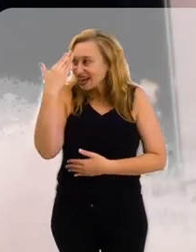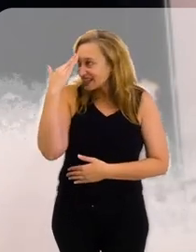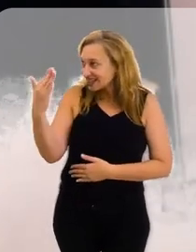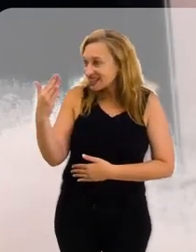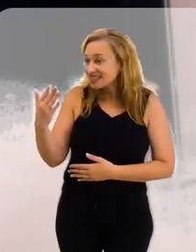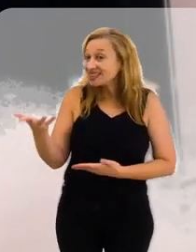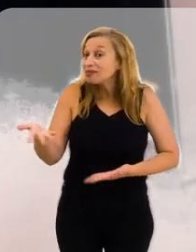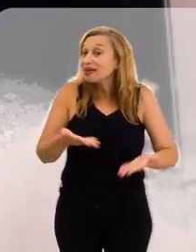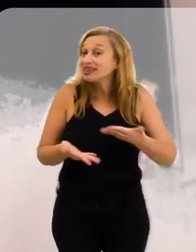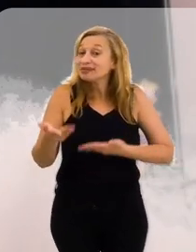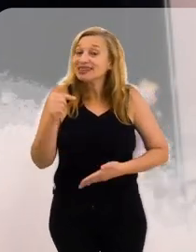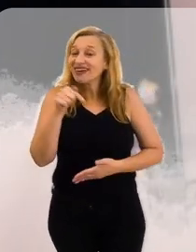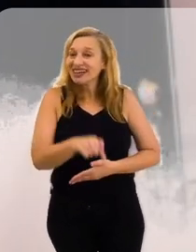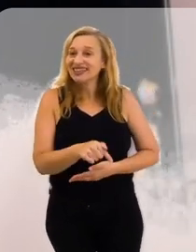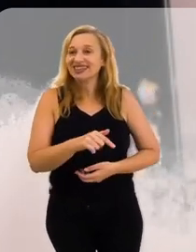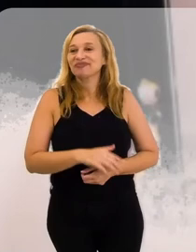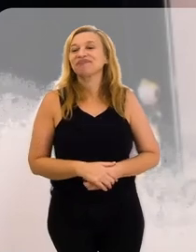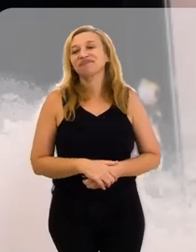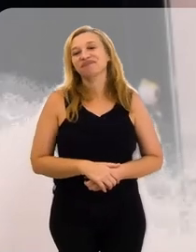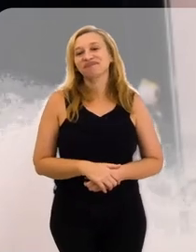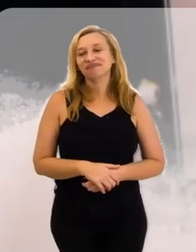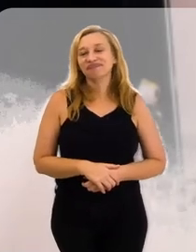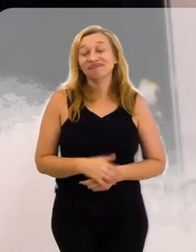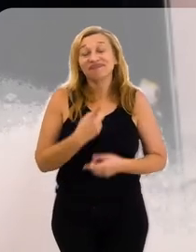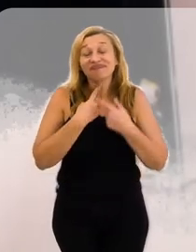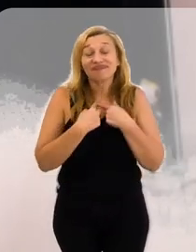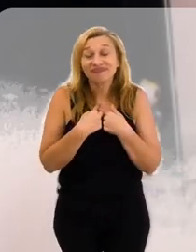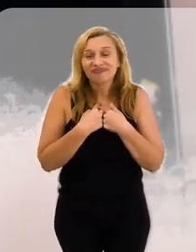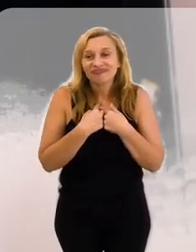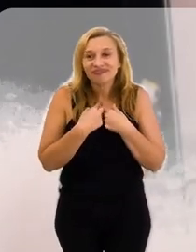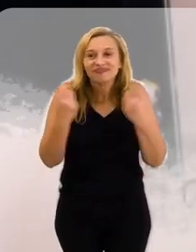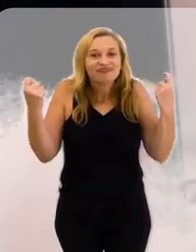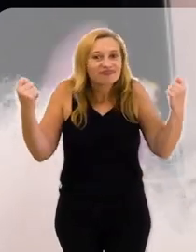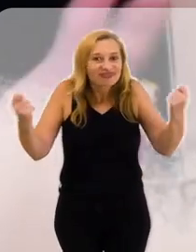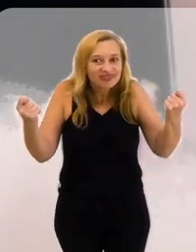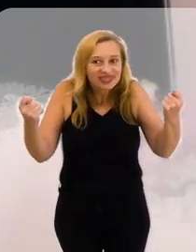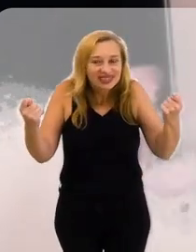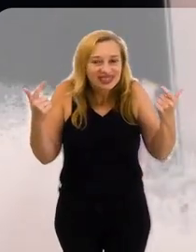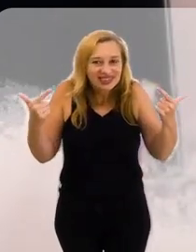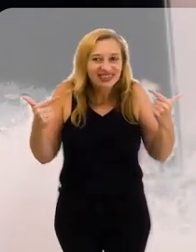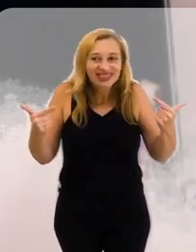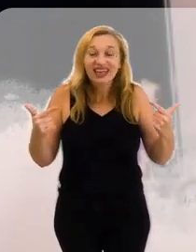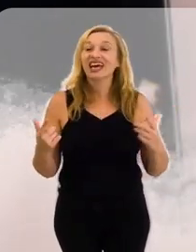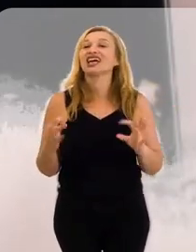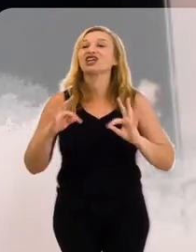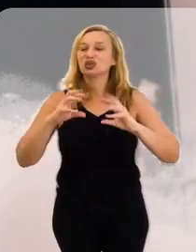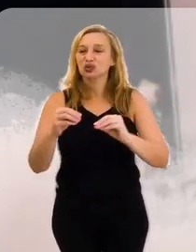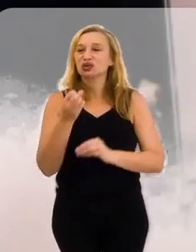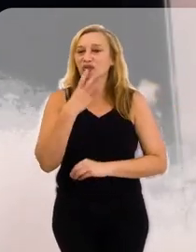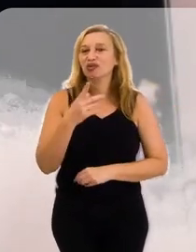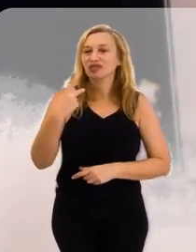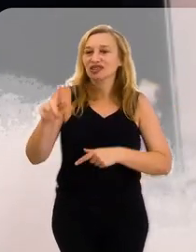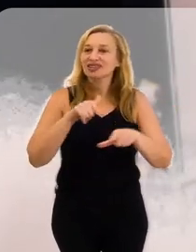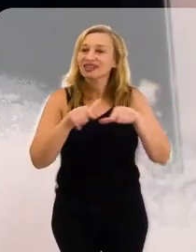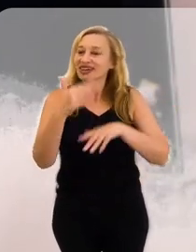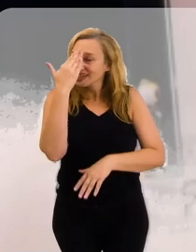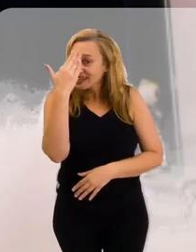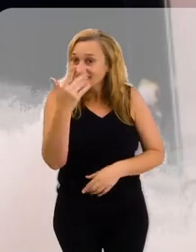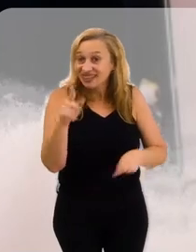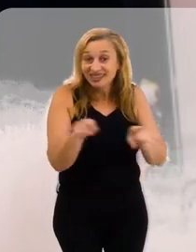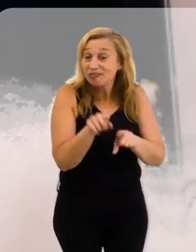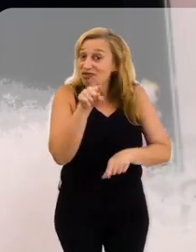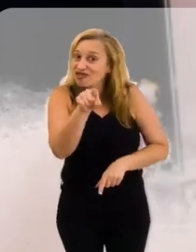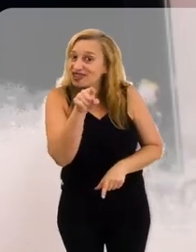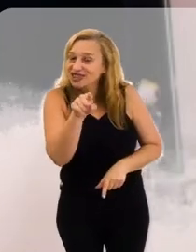agradeço muito essa participação aqui em desejo sorte em tudo de bom no seu trabalho